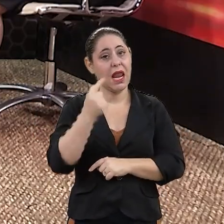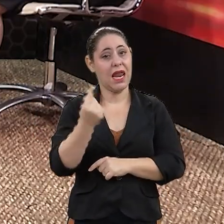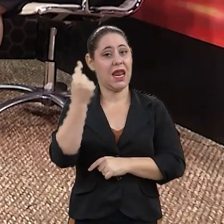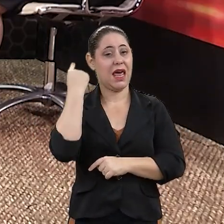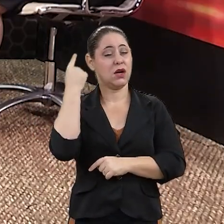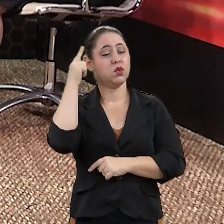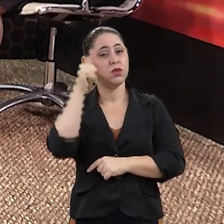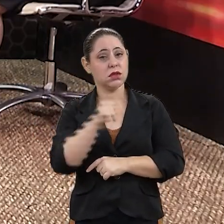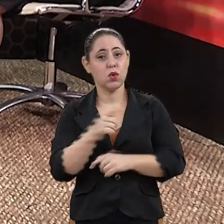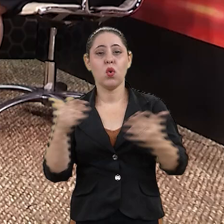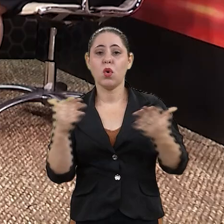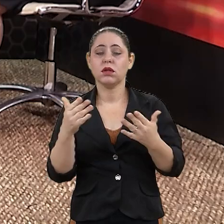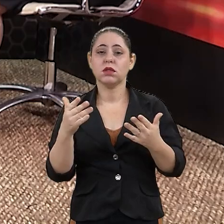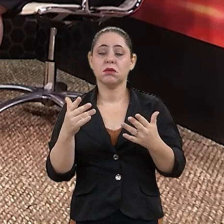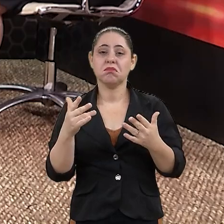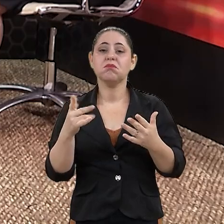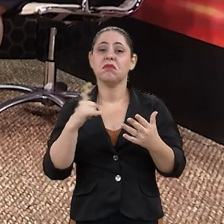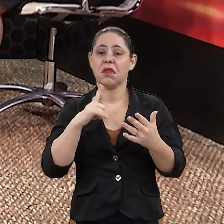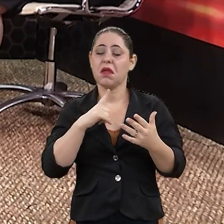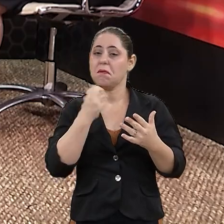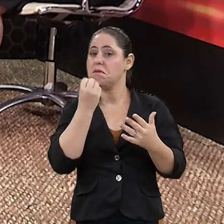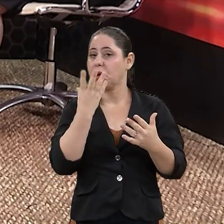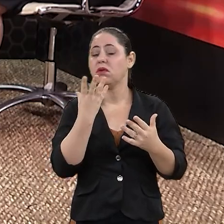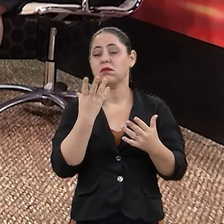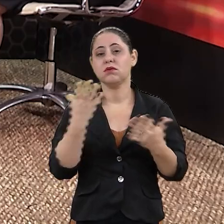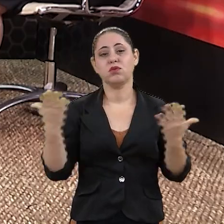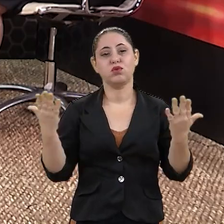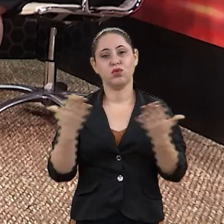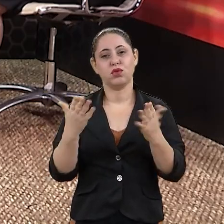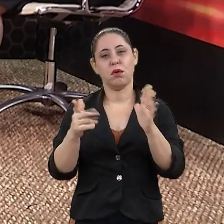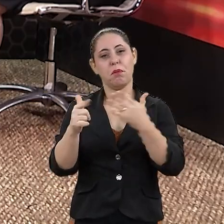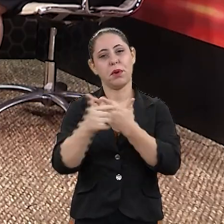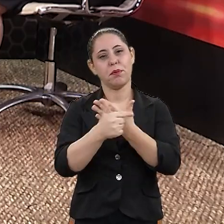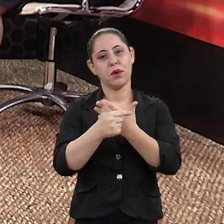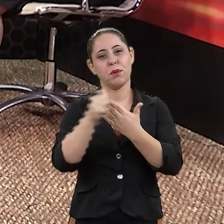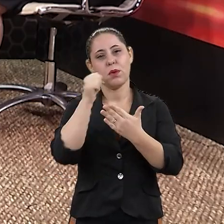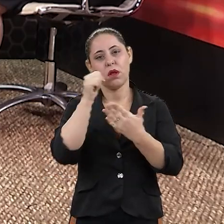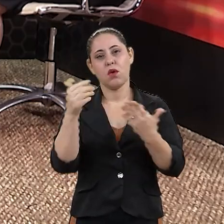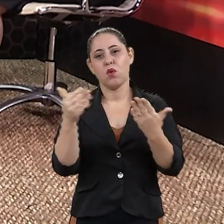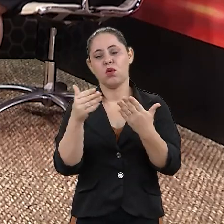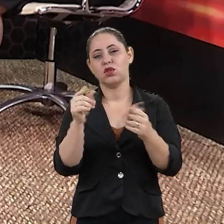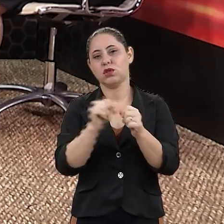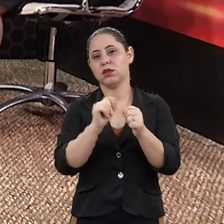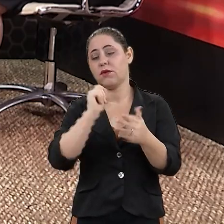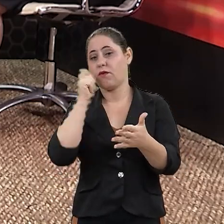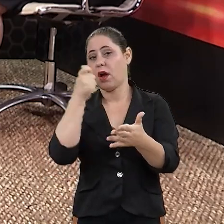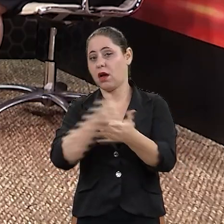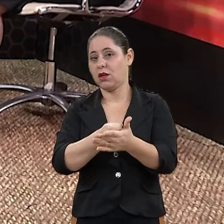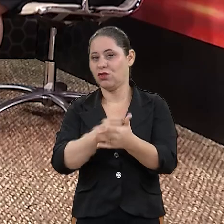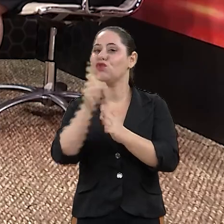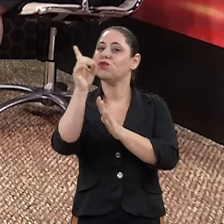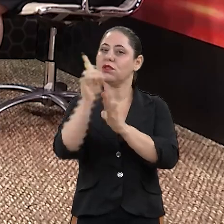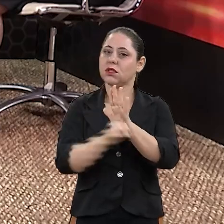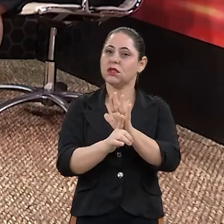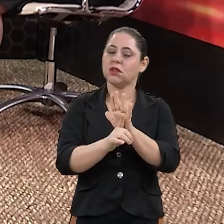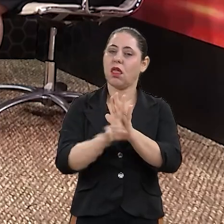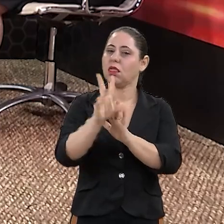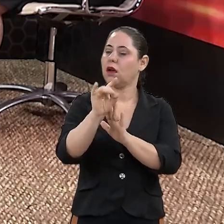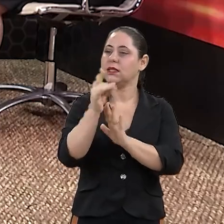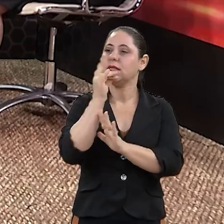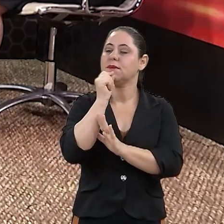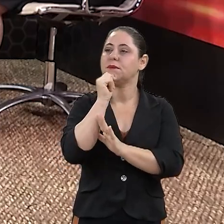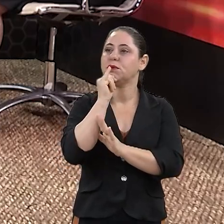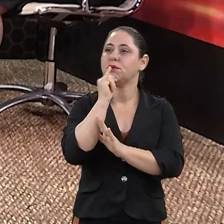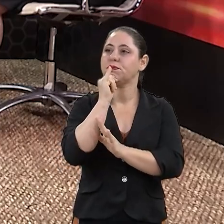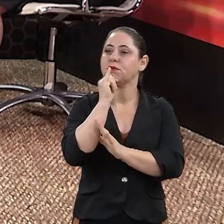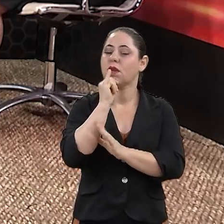hoje em dia. Então, eu acho que o papel da mulher hoje em dia é consolidar essas conquistas, não deixar, lutar para elas